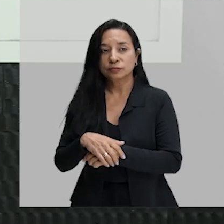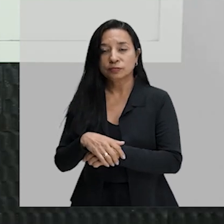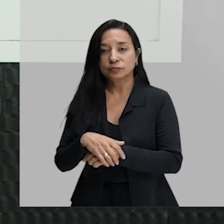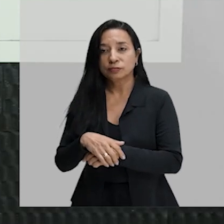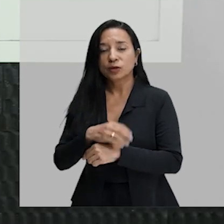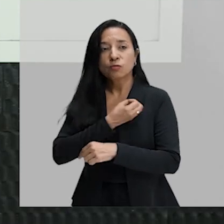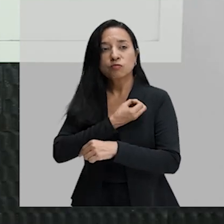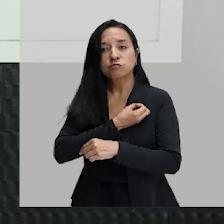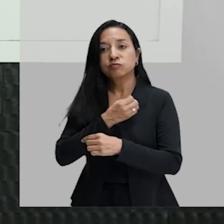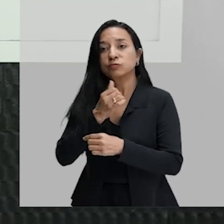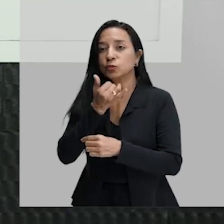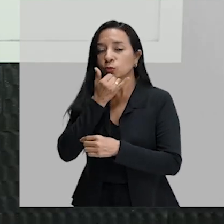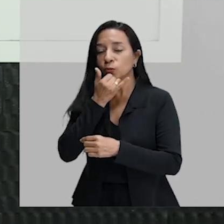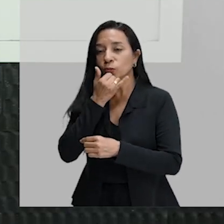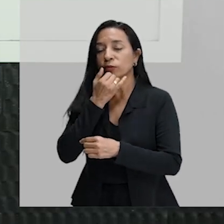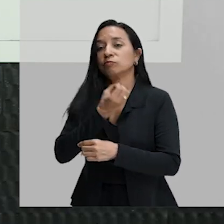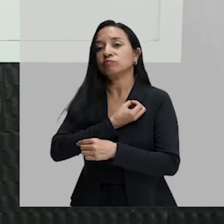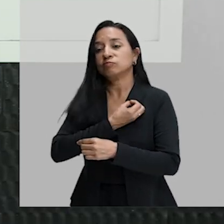que é a mesma.